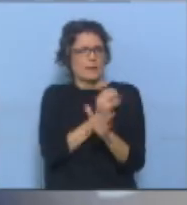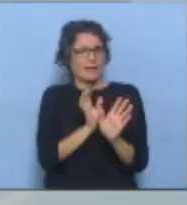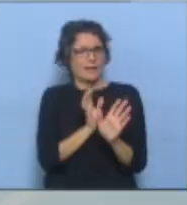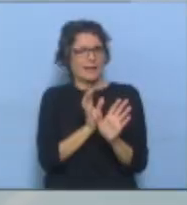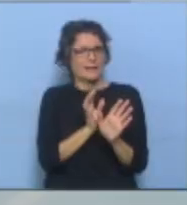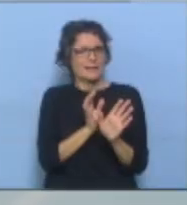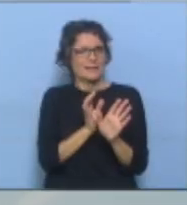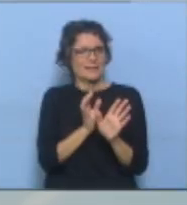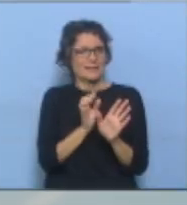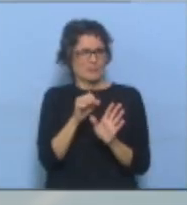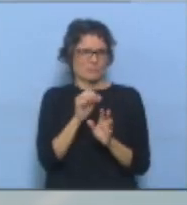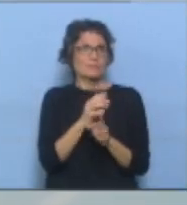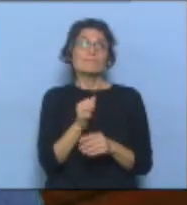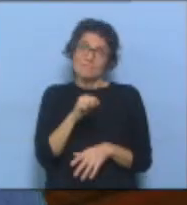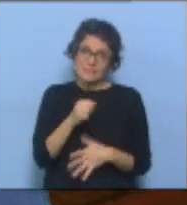sim. Maria,